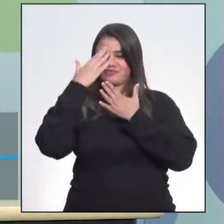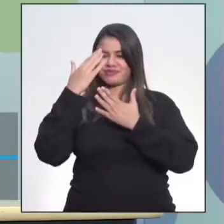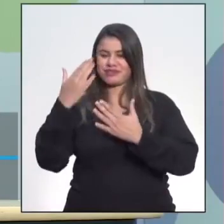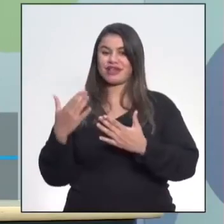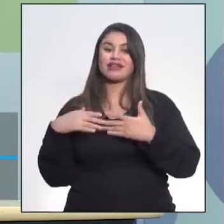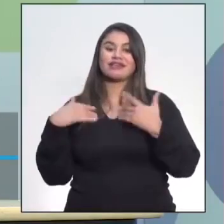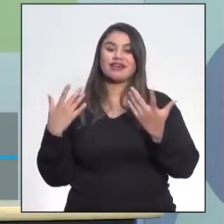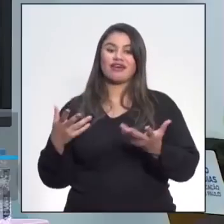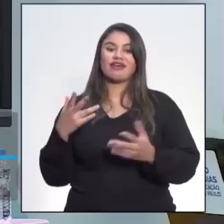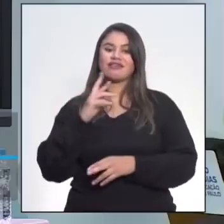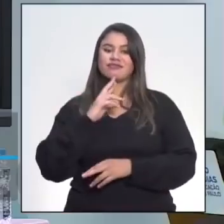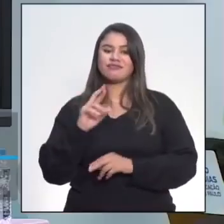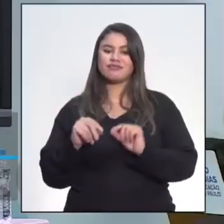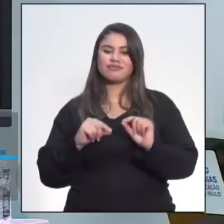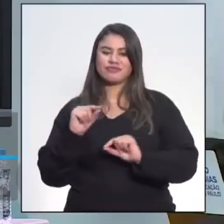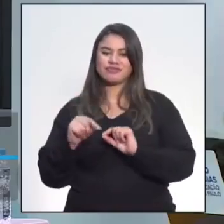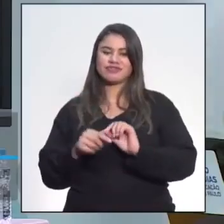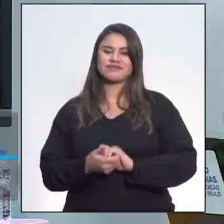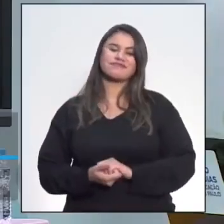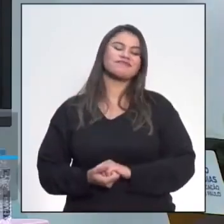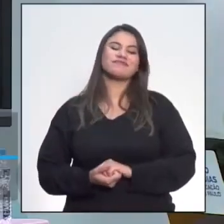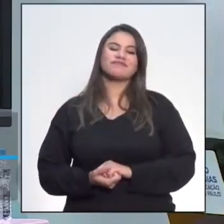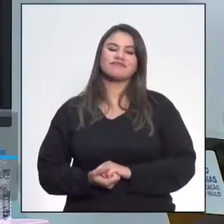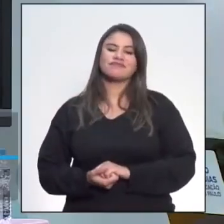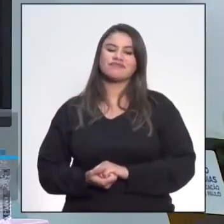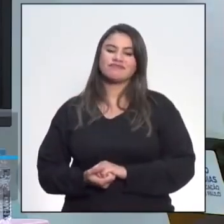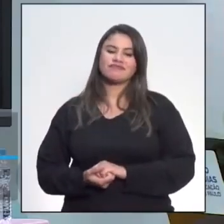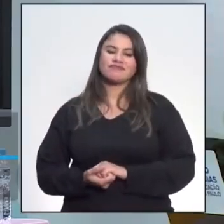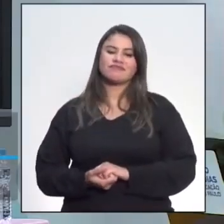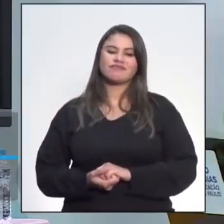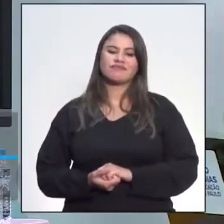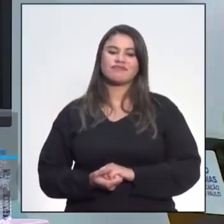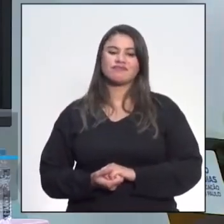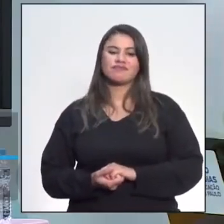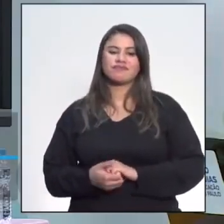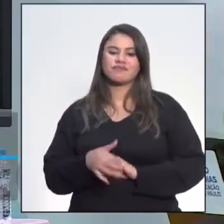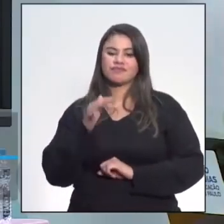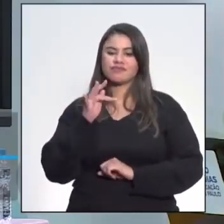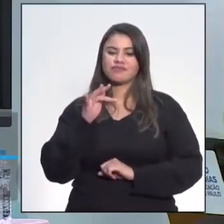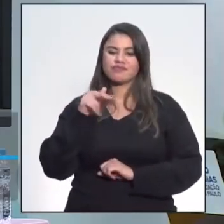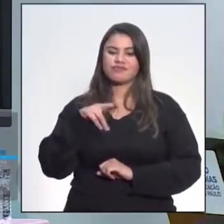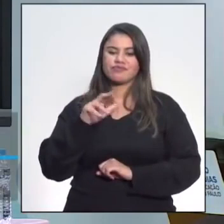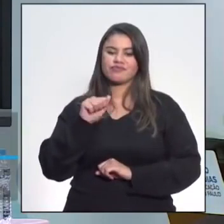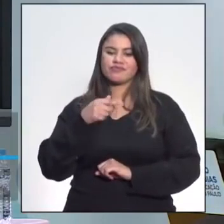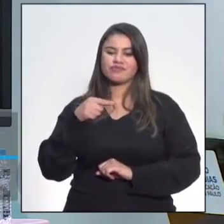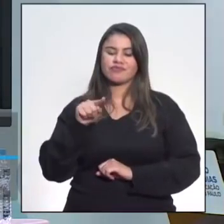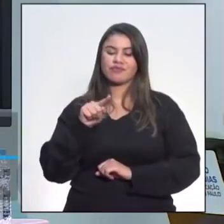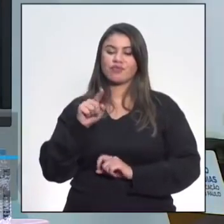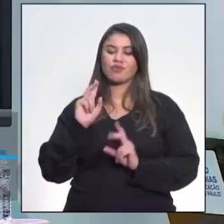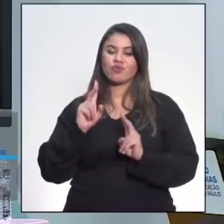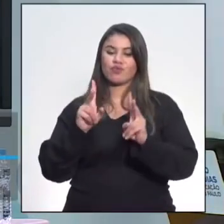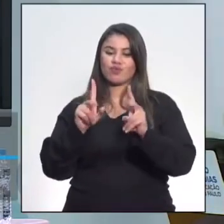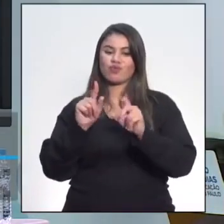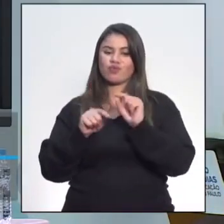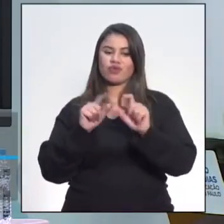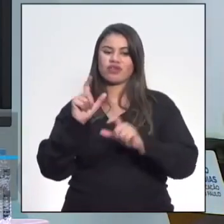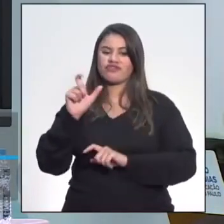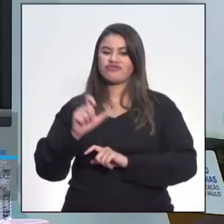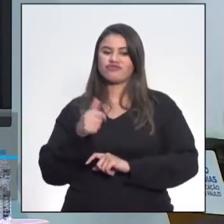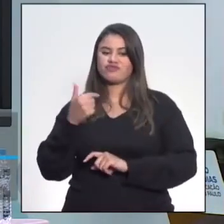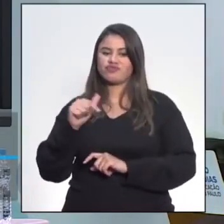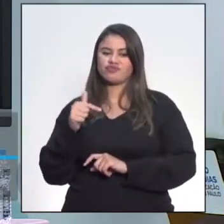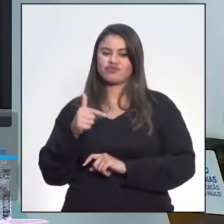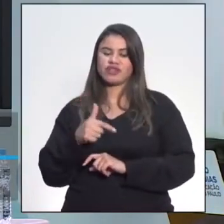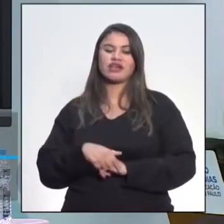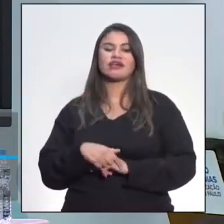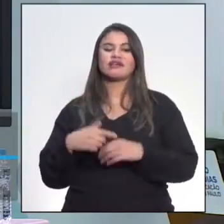dessa atividade? Vamos lá, vamos para a lousa. Então, a minha função é uma função constante. Por quê? Porque não tem o x. Bom,